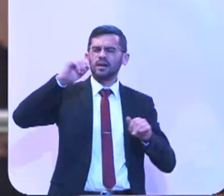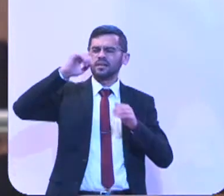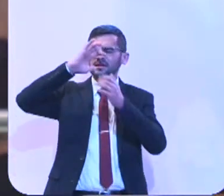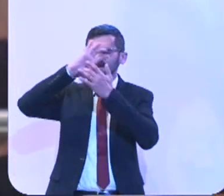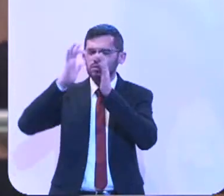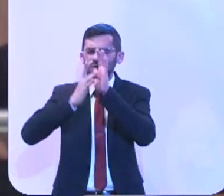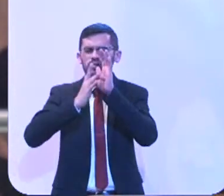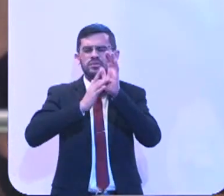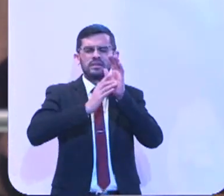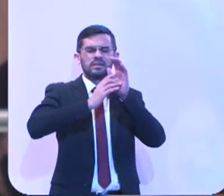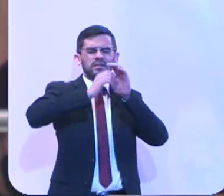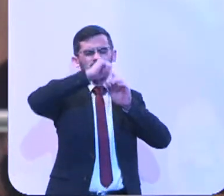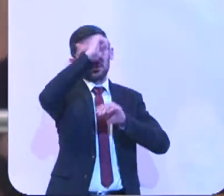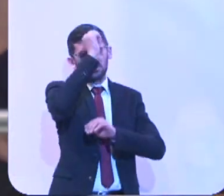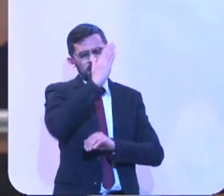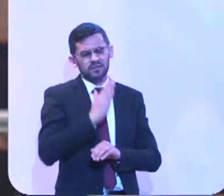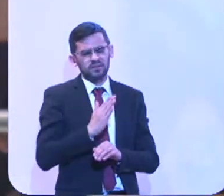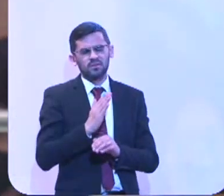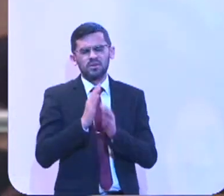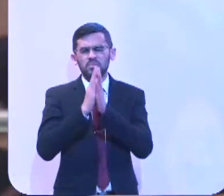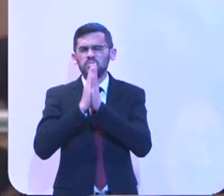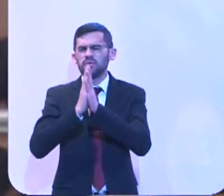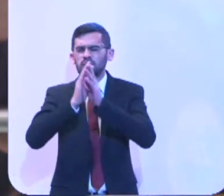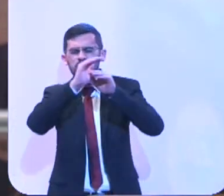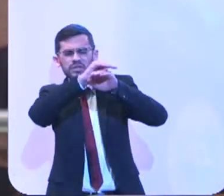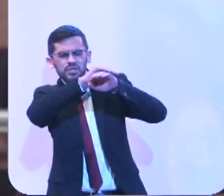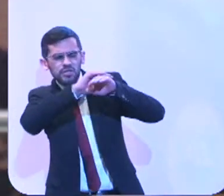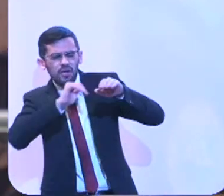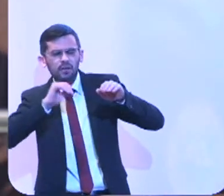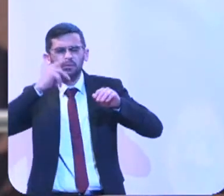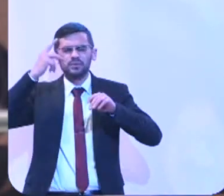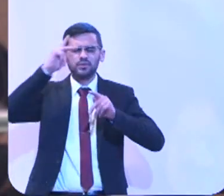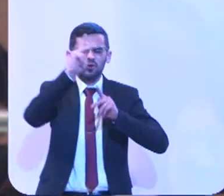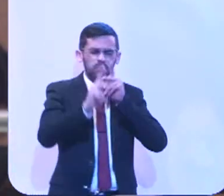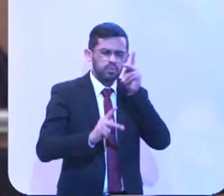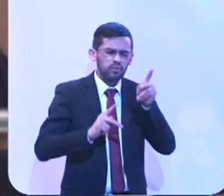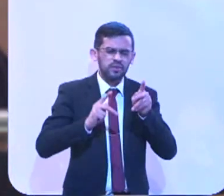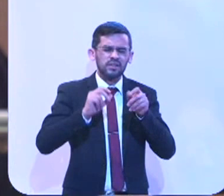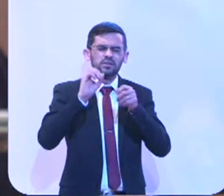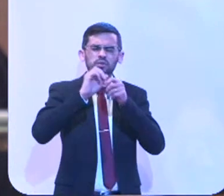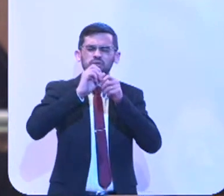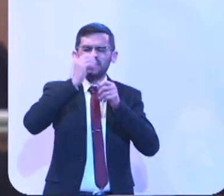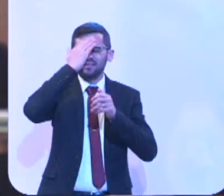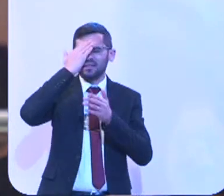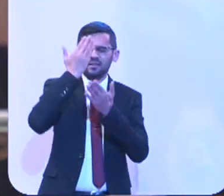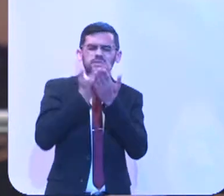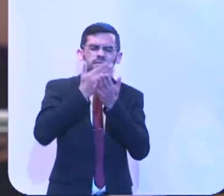está preparando. Levanta o teu povo, nos faz crer de novo.